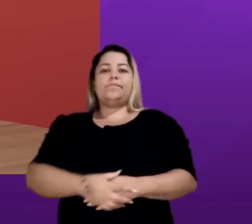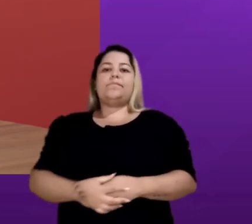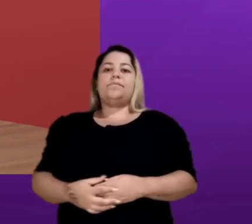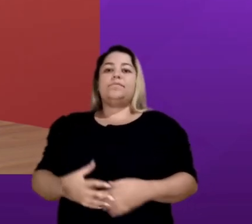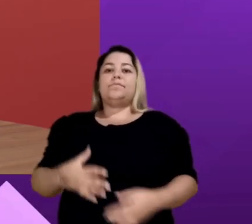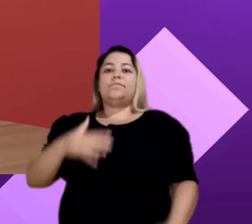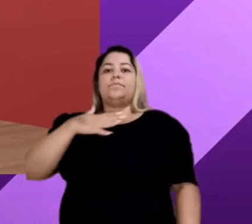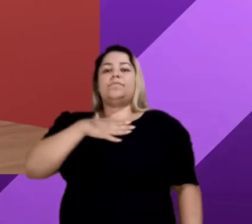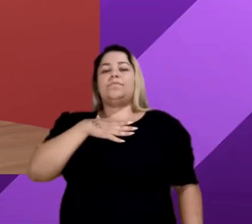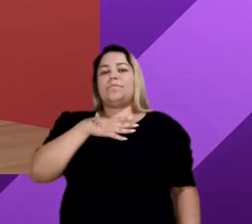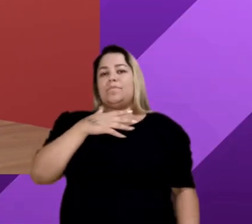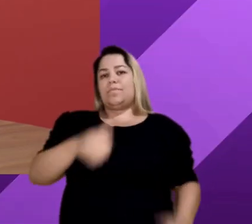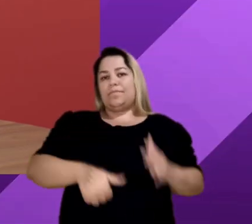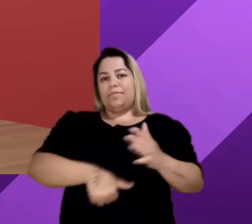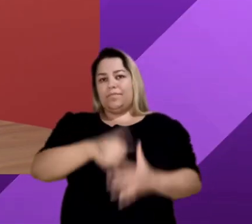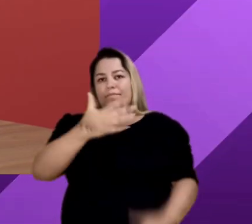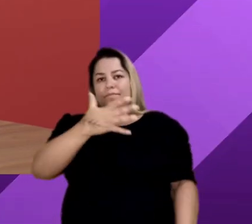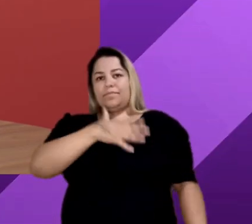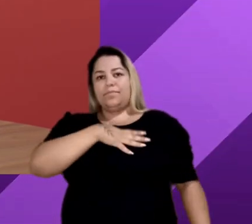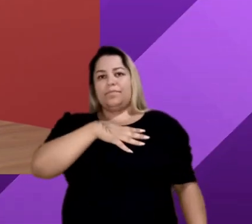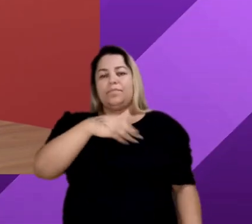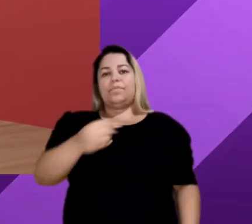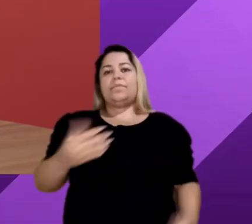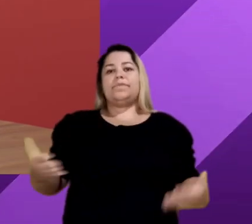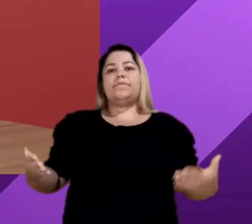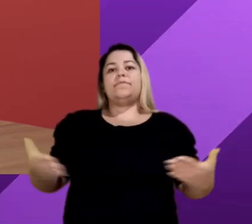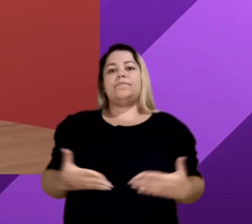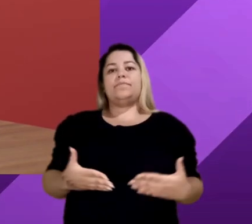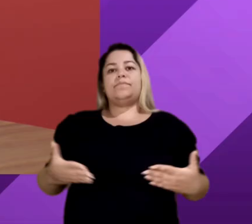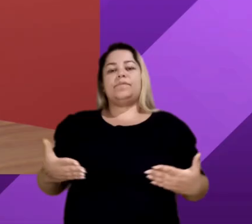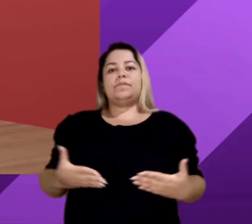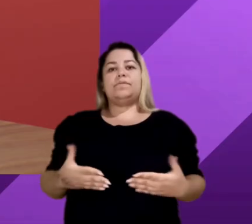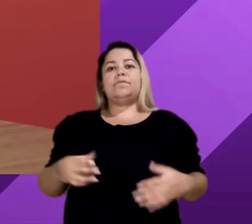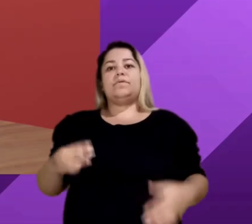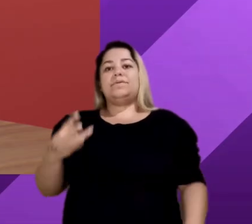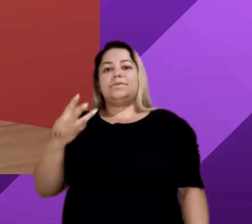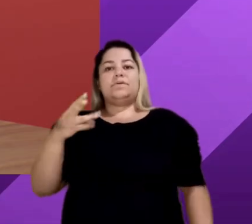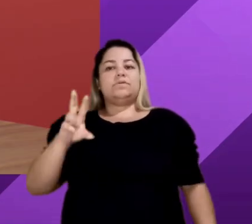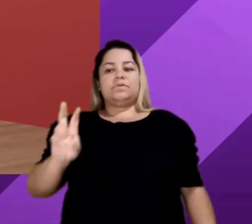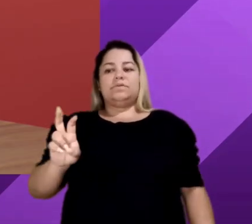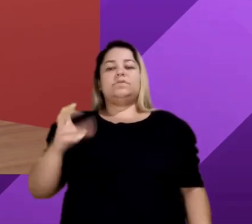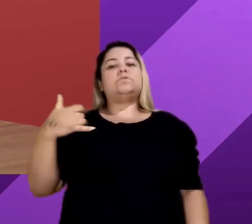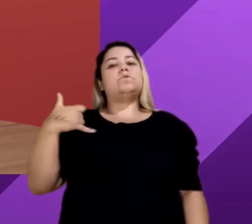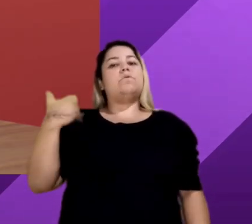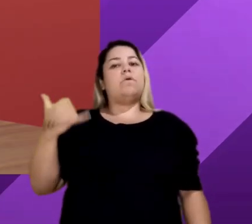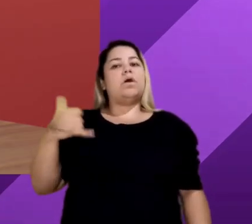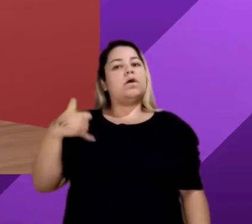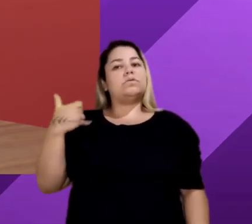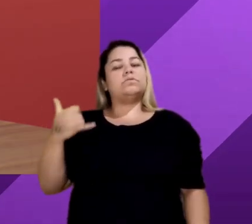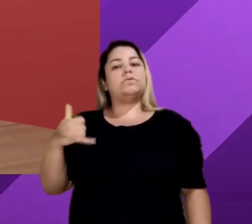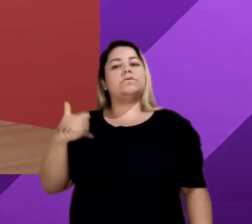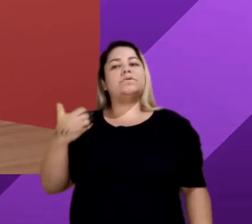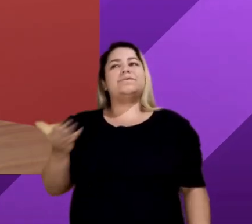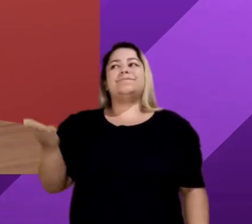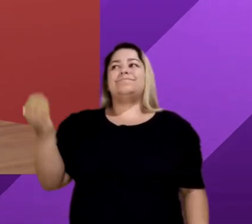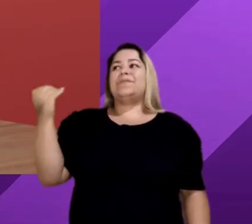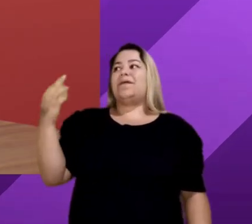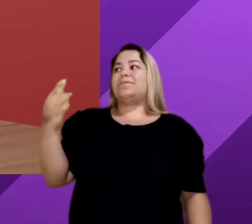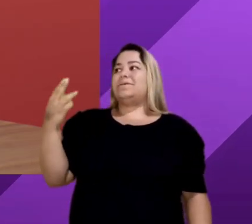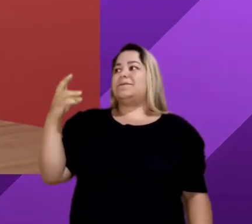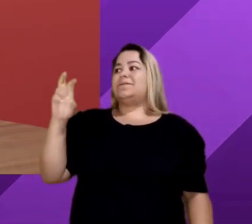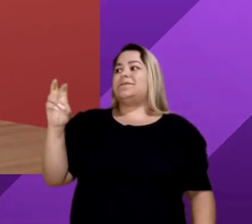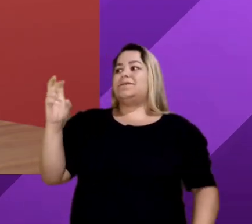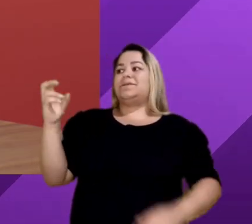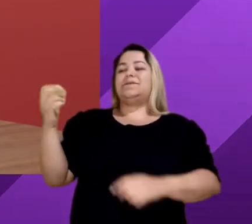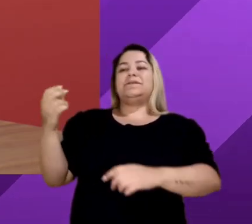filho, né, que hoje já está aí com mais de 35 anos. Há 35 anos atrás,